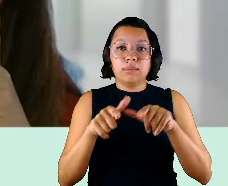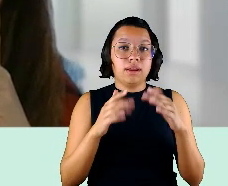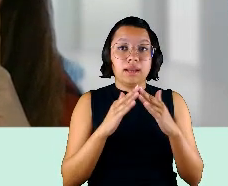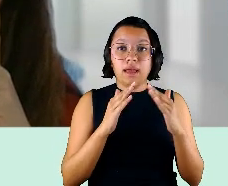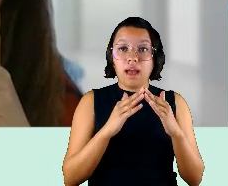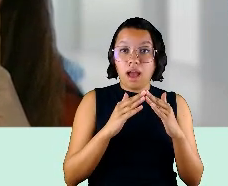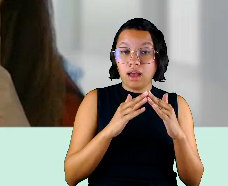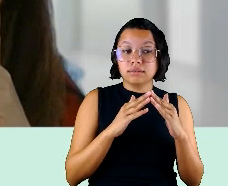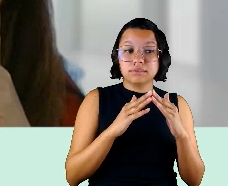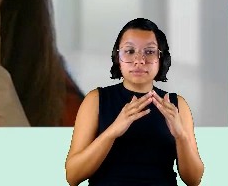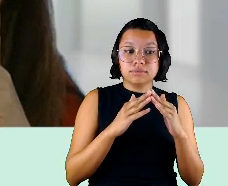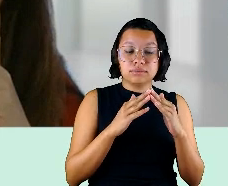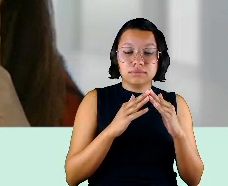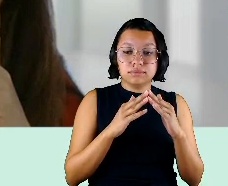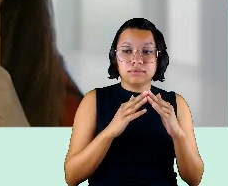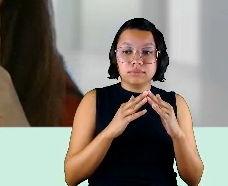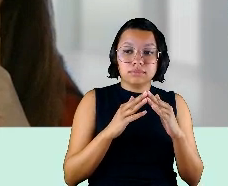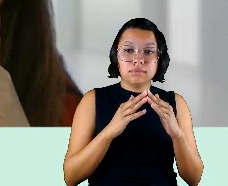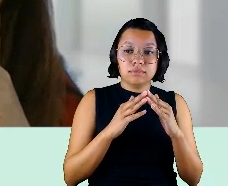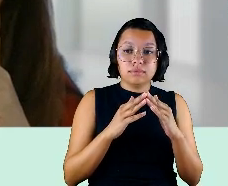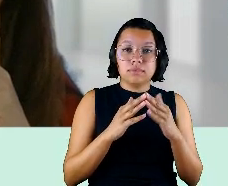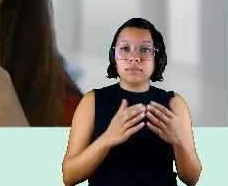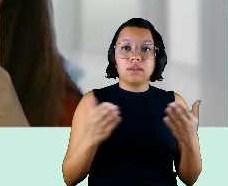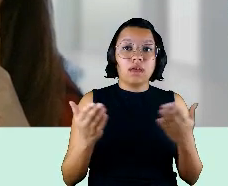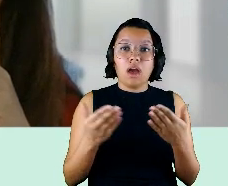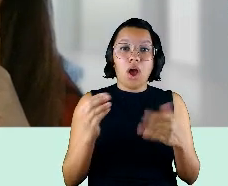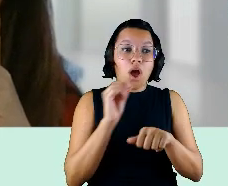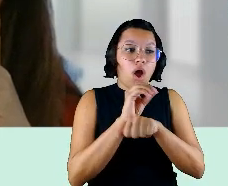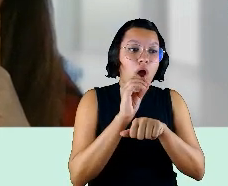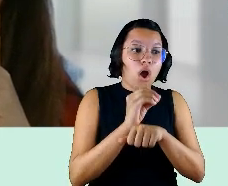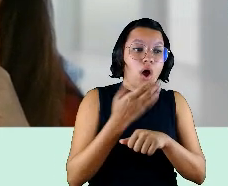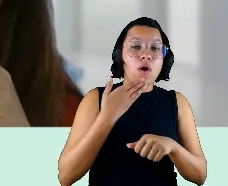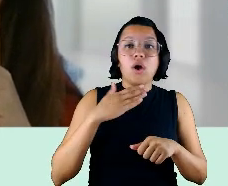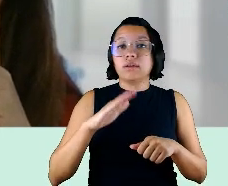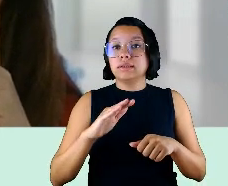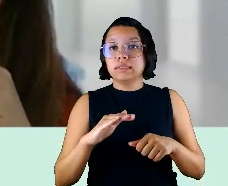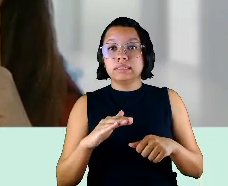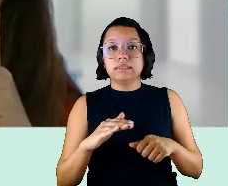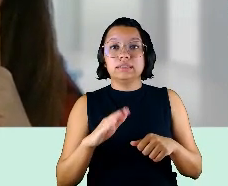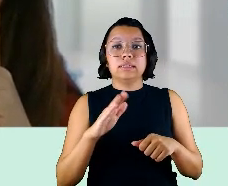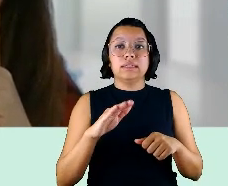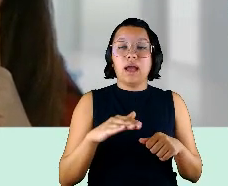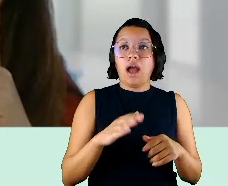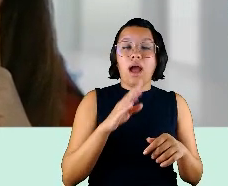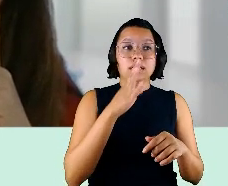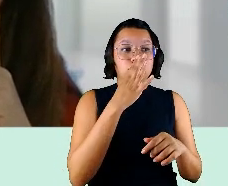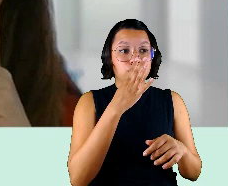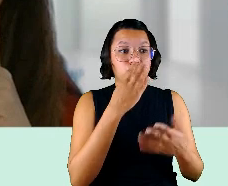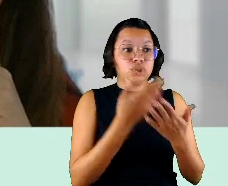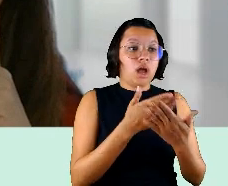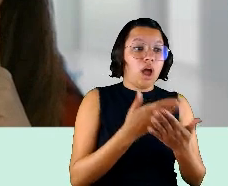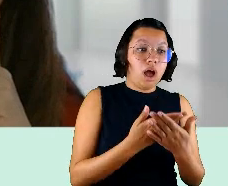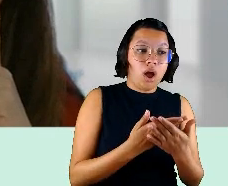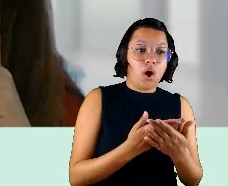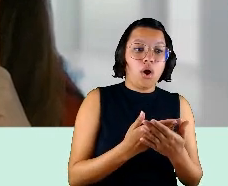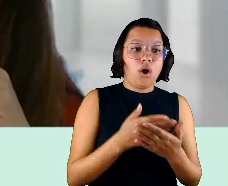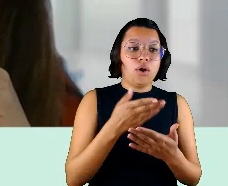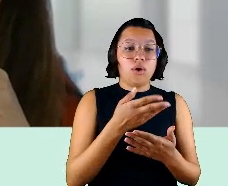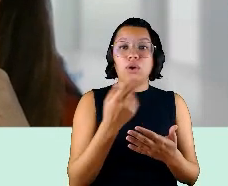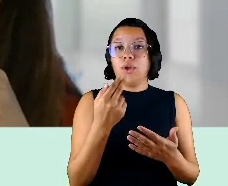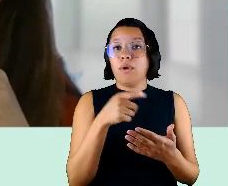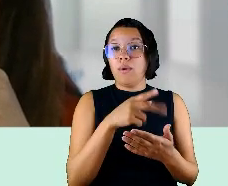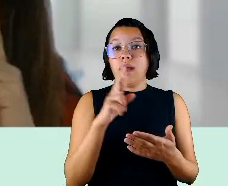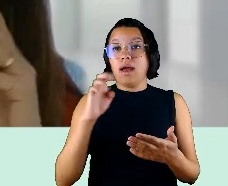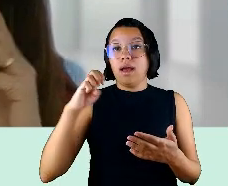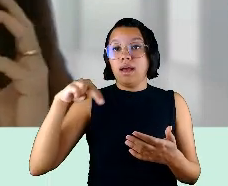casa e tem que acudir às crianças, e as crianças têm que assistir às aulas, e a Renata tem filha, ela